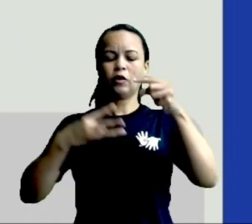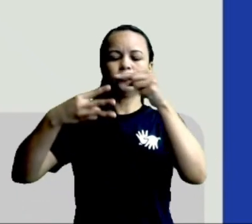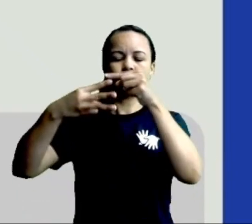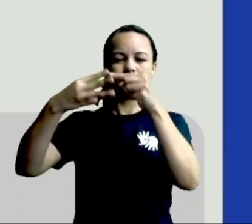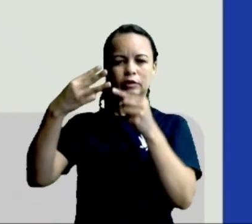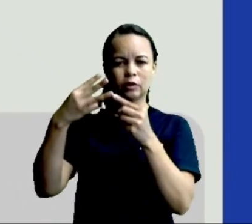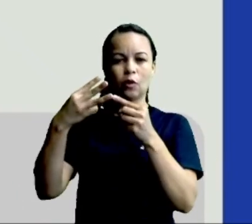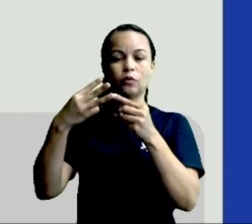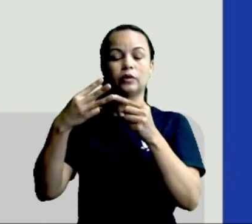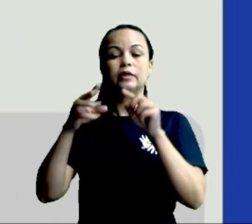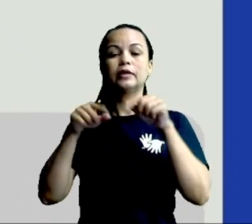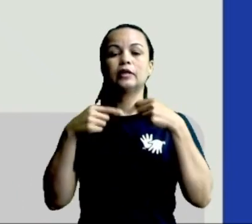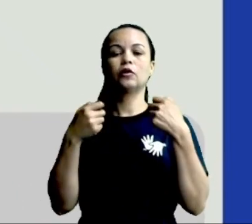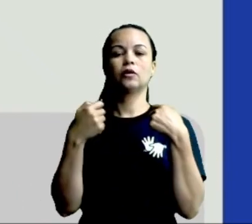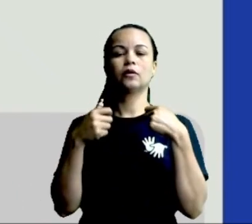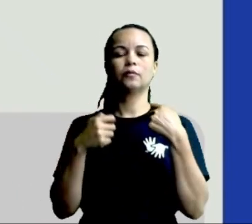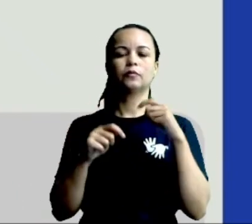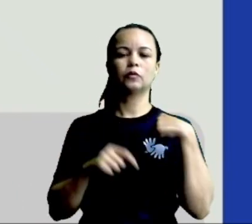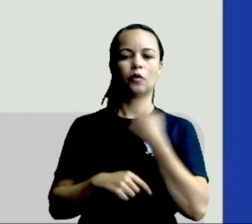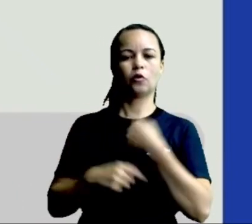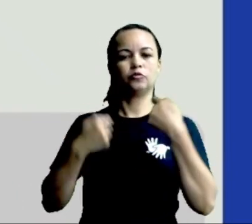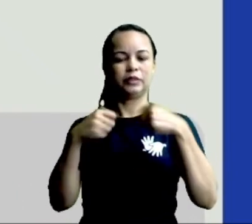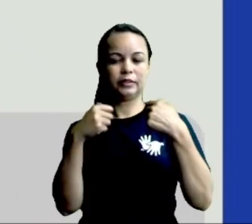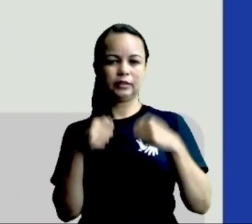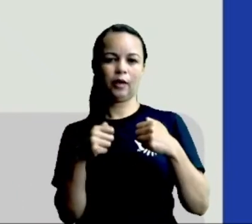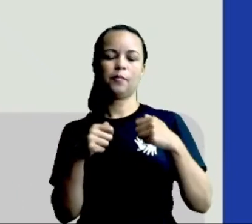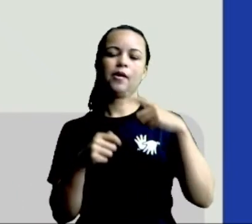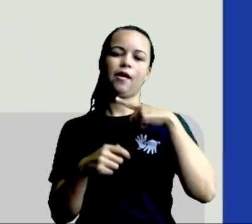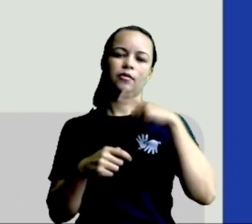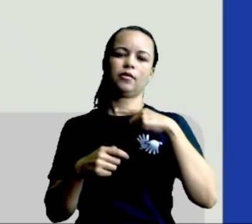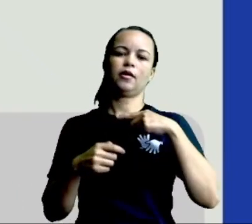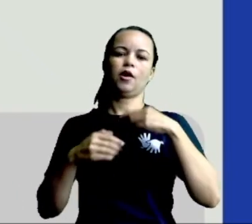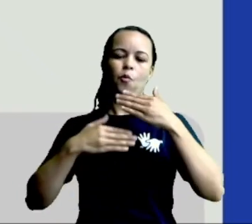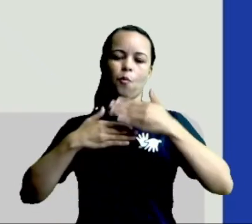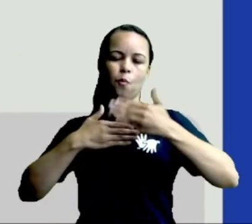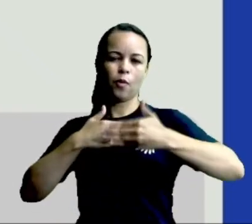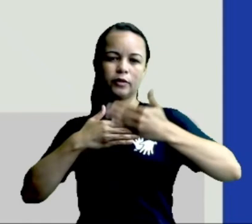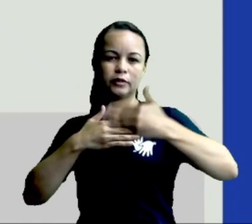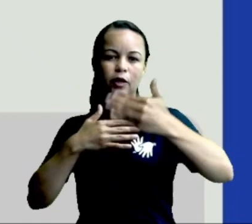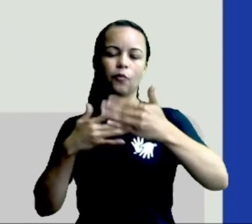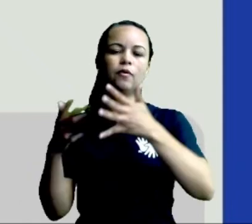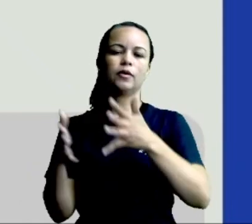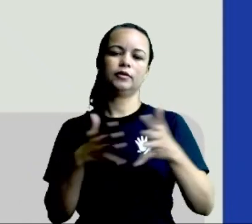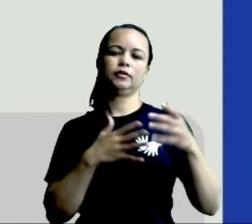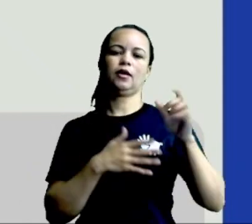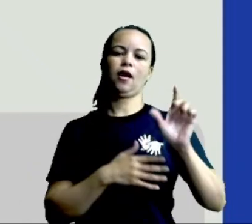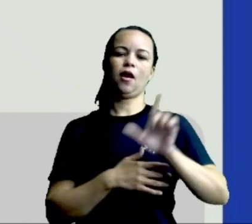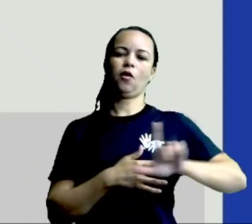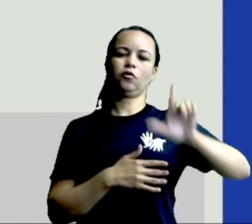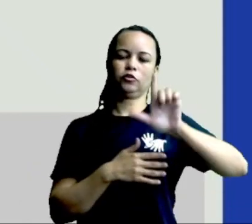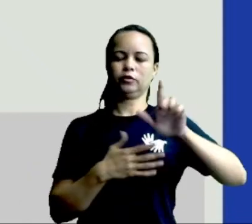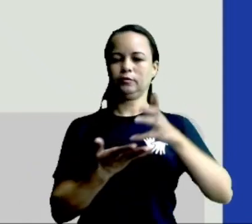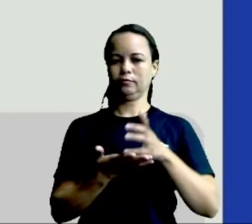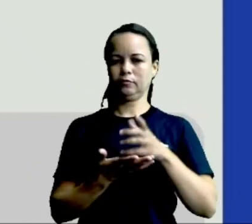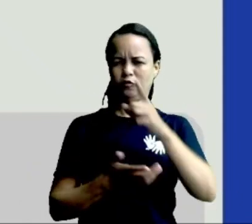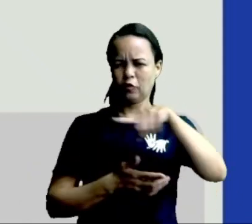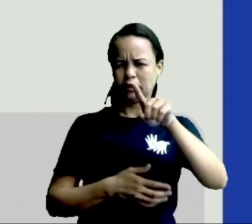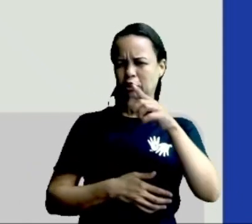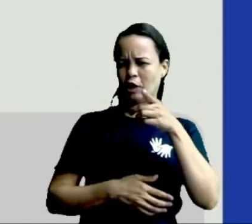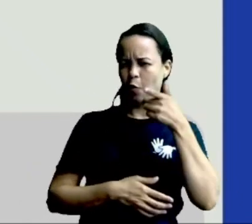pontos que a gente precisa para o teu texto ter uma sequência lógica? E aí, vocês aí de casa, já